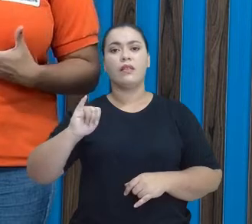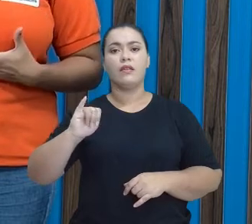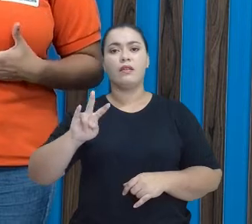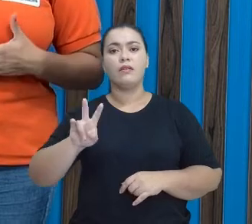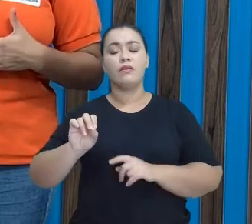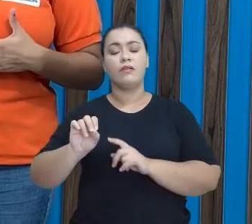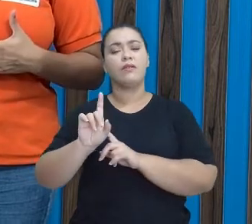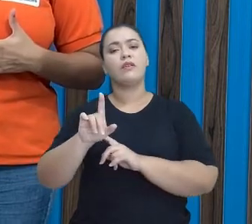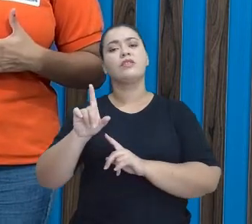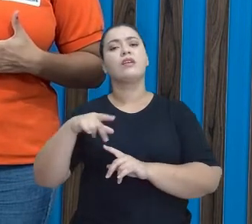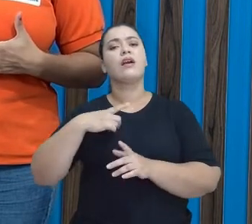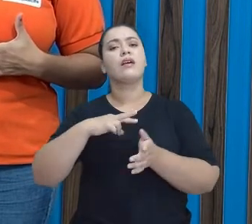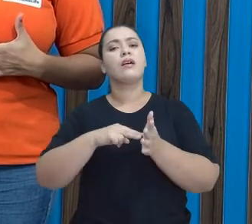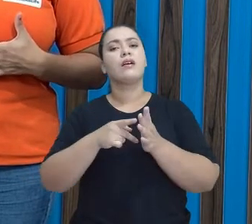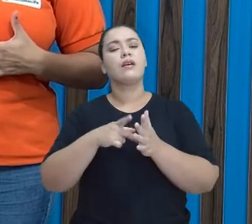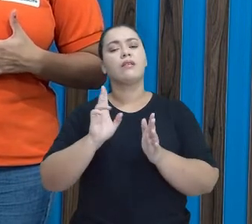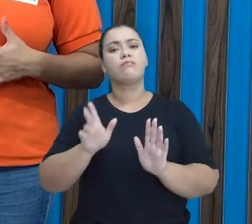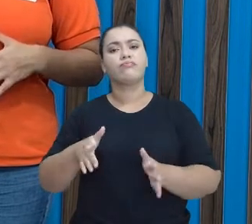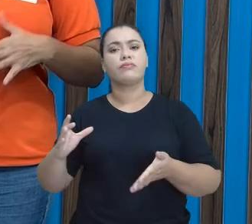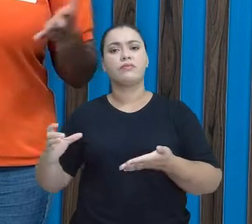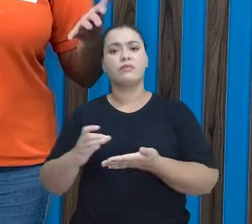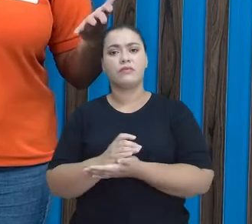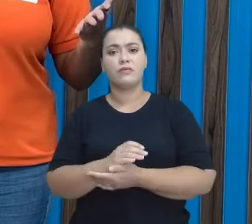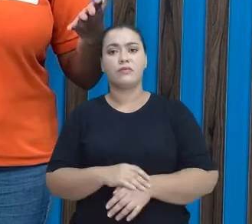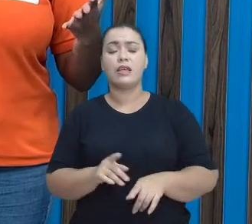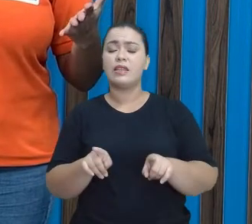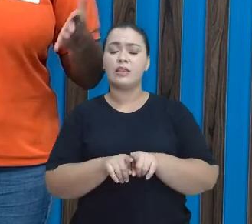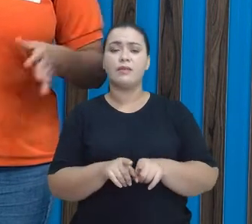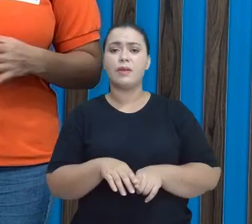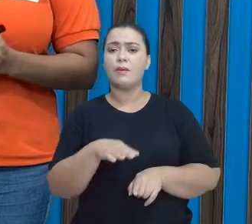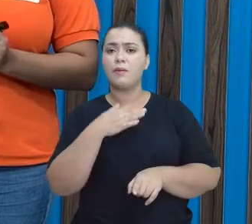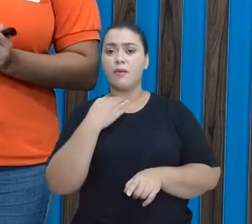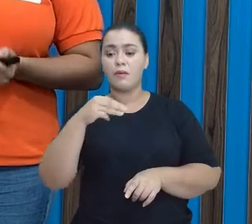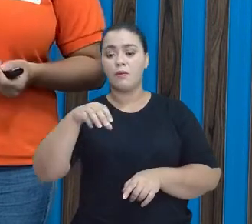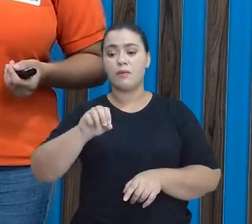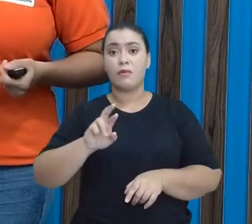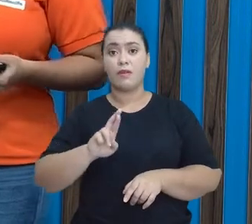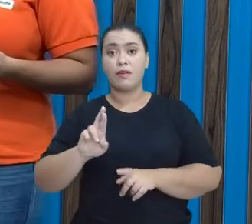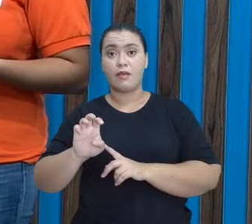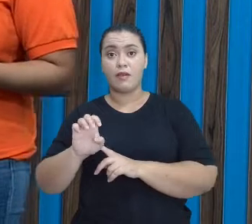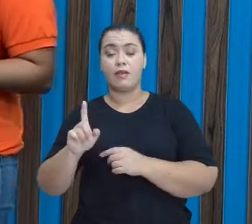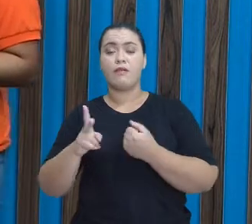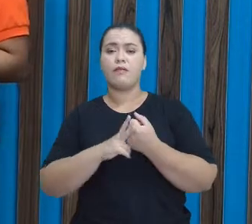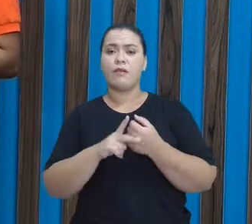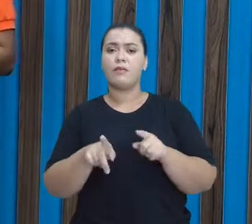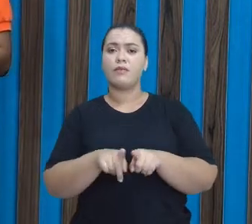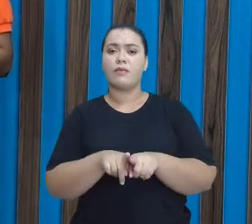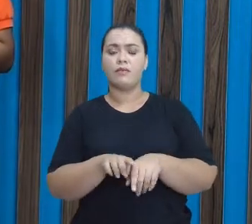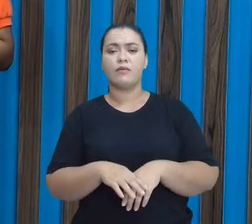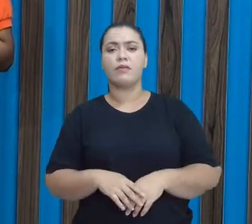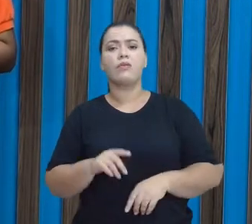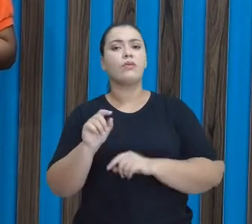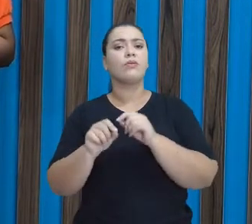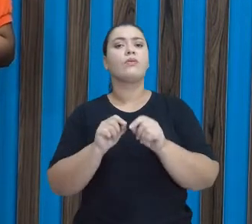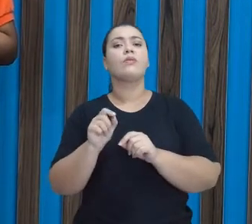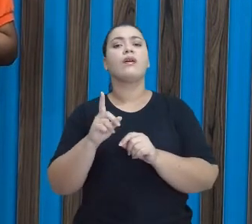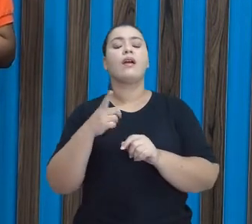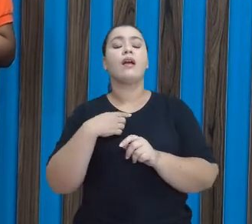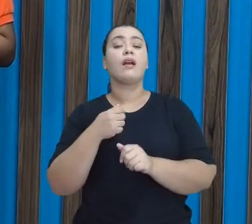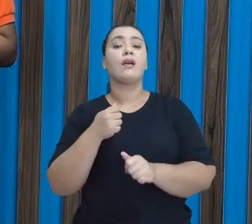em si. Então, por exemplo, morrer também. E aí, o que acompanha são